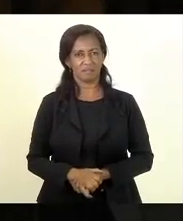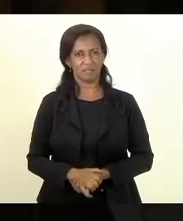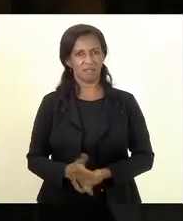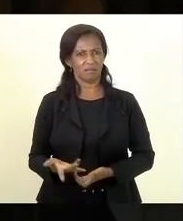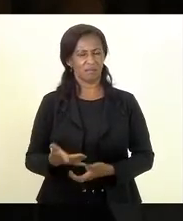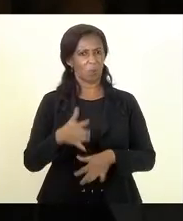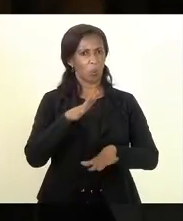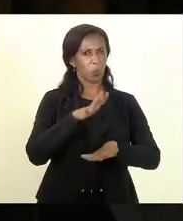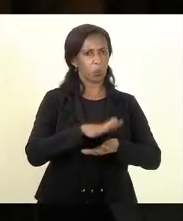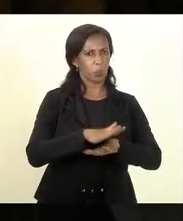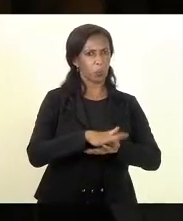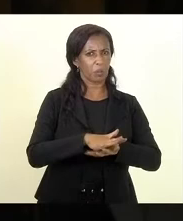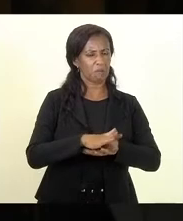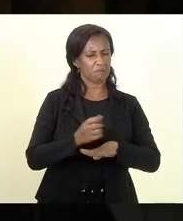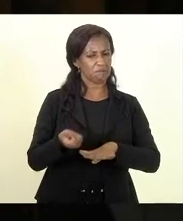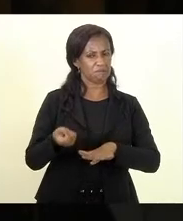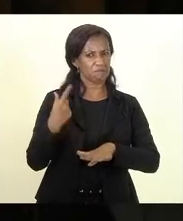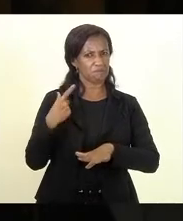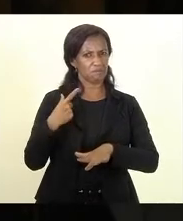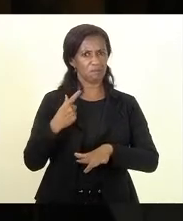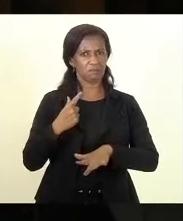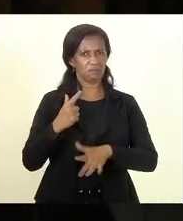sexuais de mau gosto.